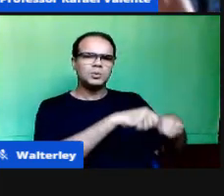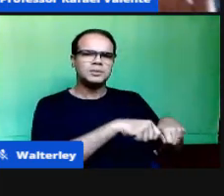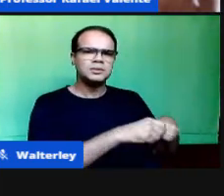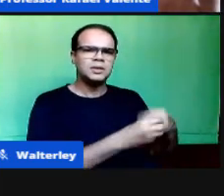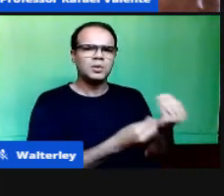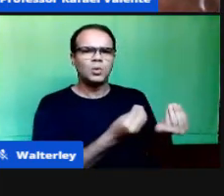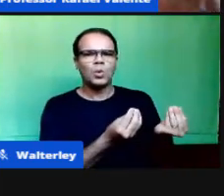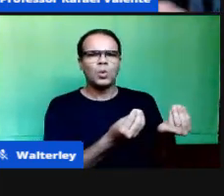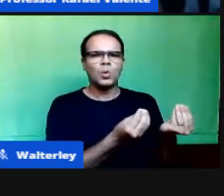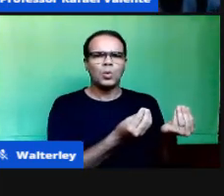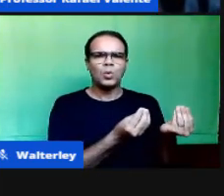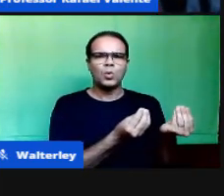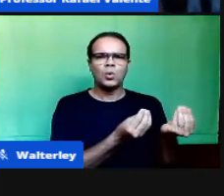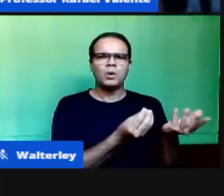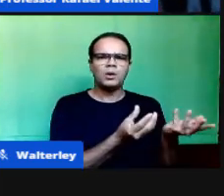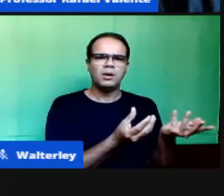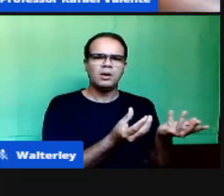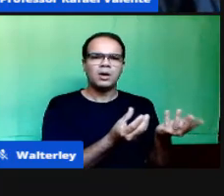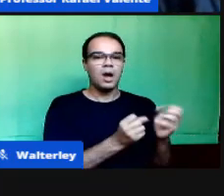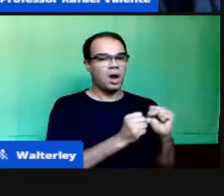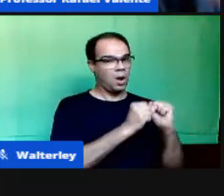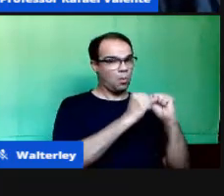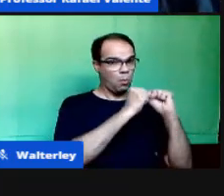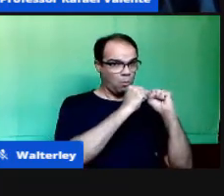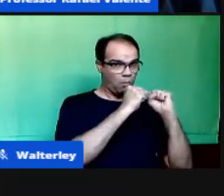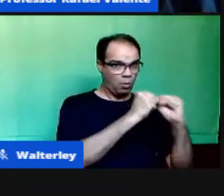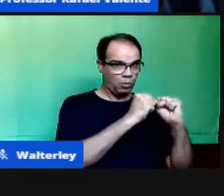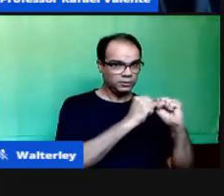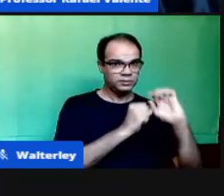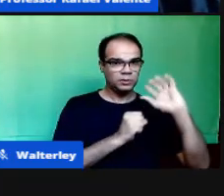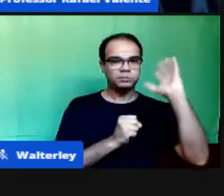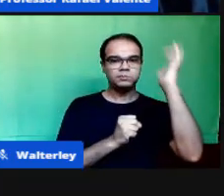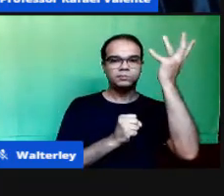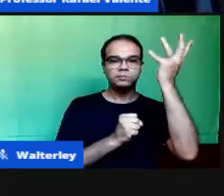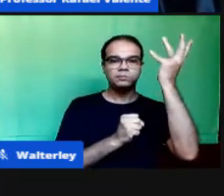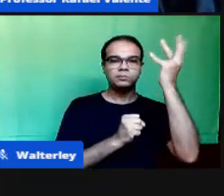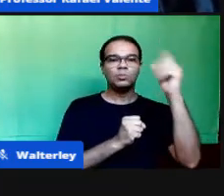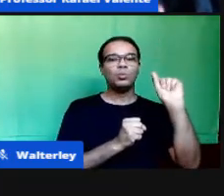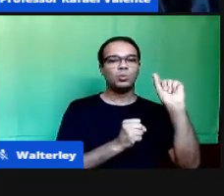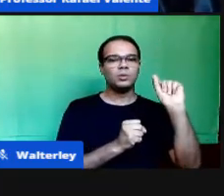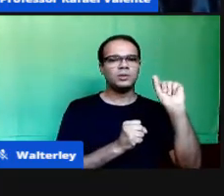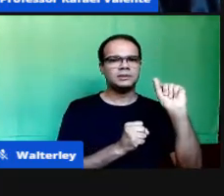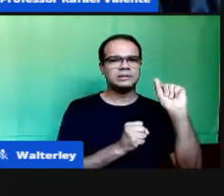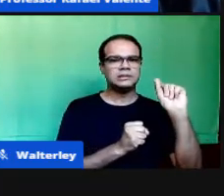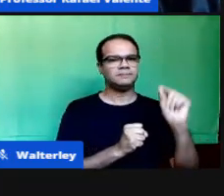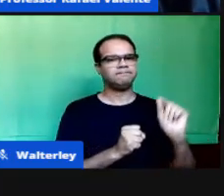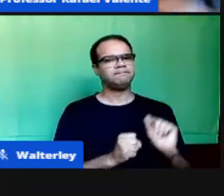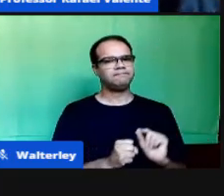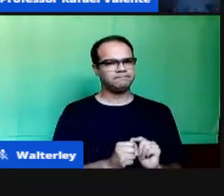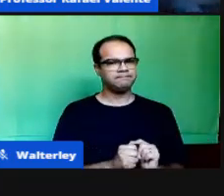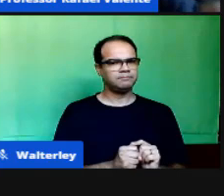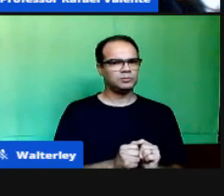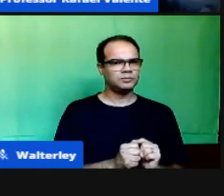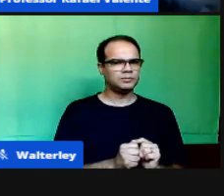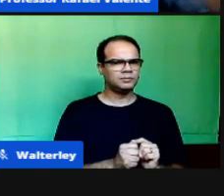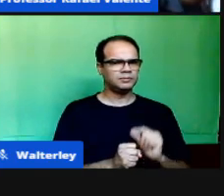Pode ser que em alguns momentos aqui do nosso bate-papo, vocês